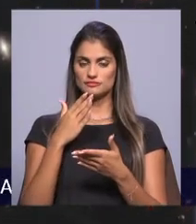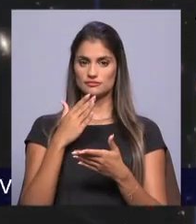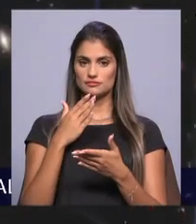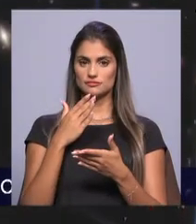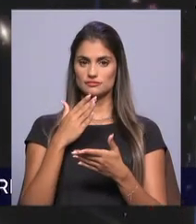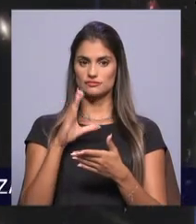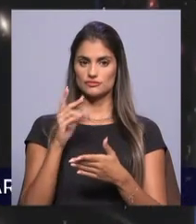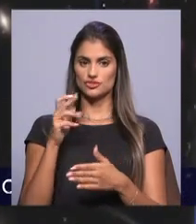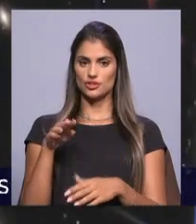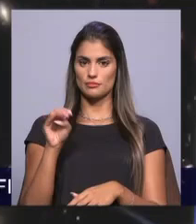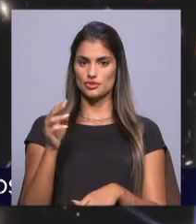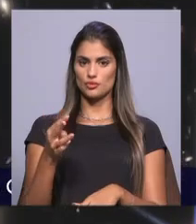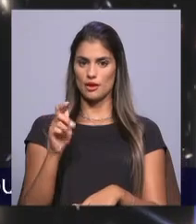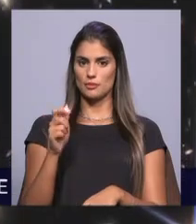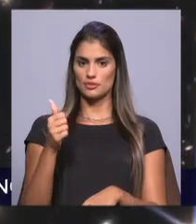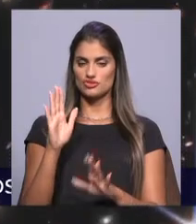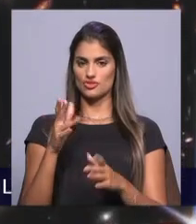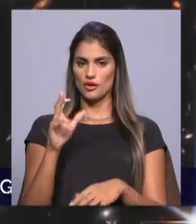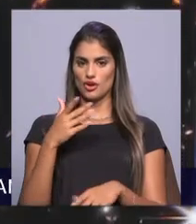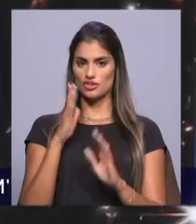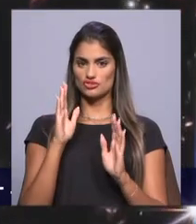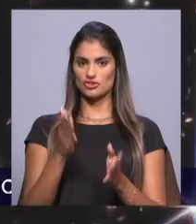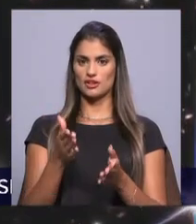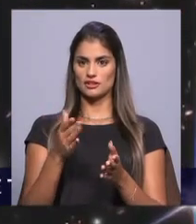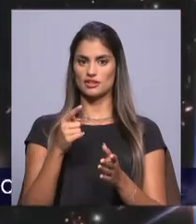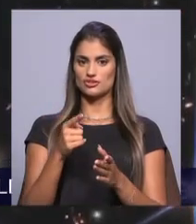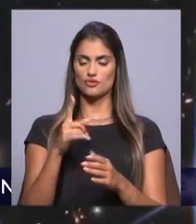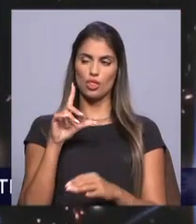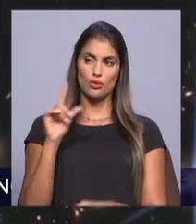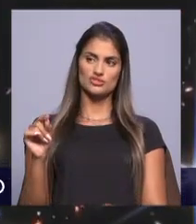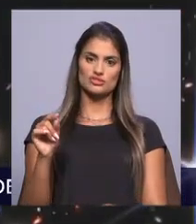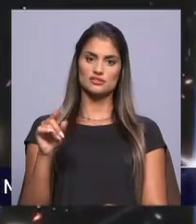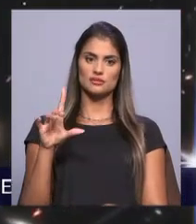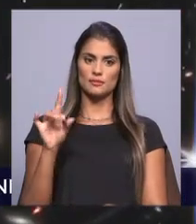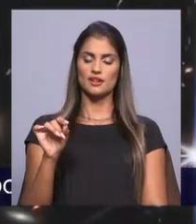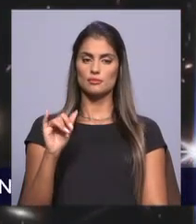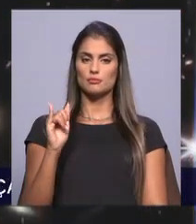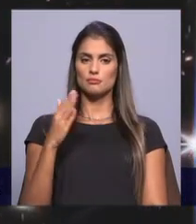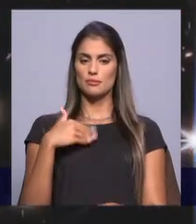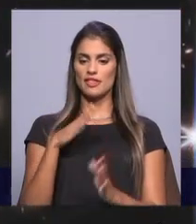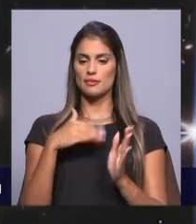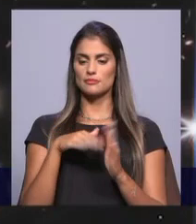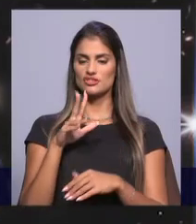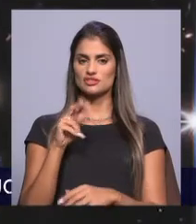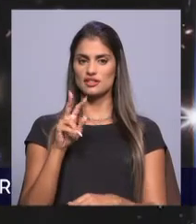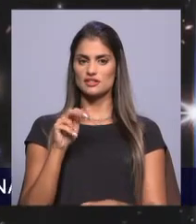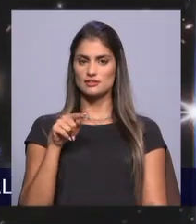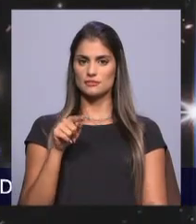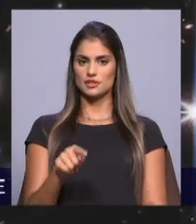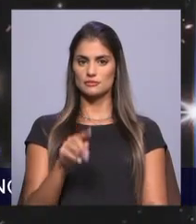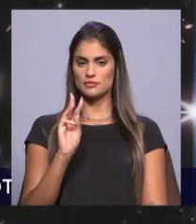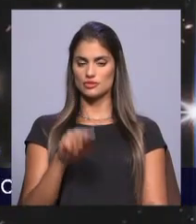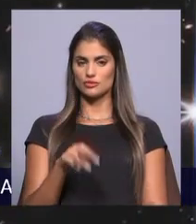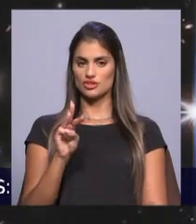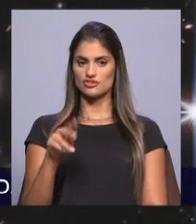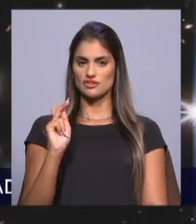o James Webb já conseguiu um recorde. É que aquelas galáxias mais distantes têm uma idade superior a 13 mil milhões